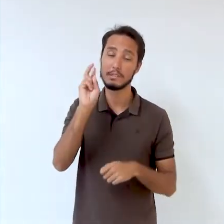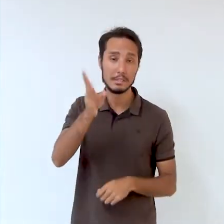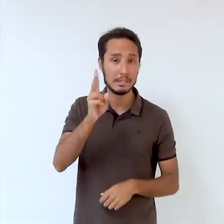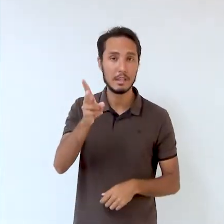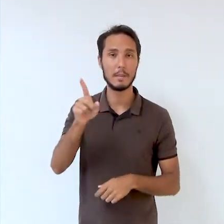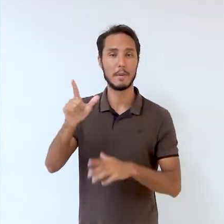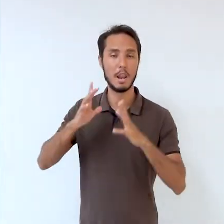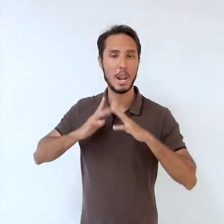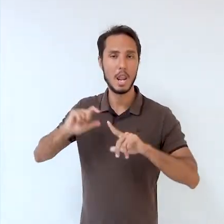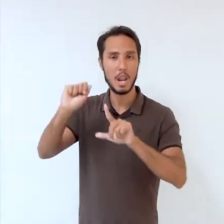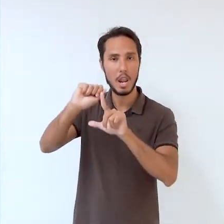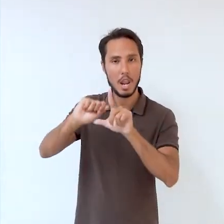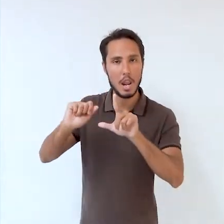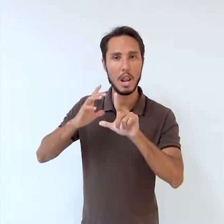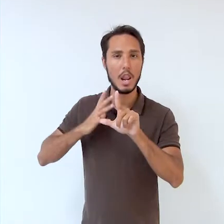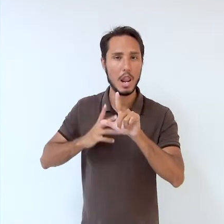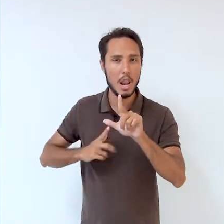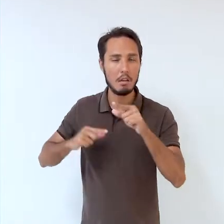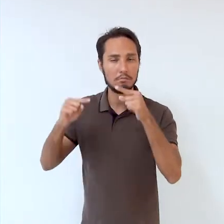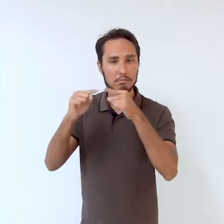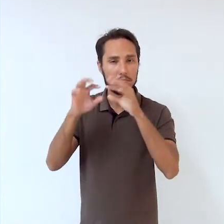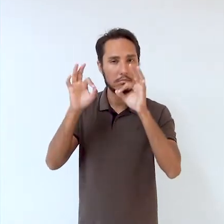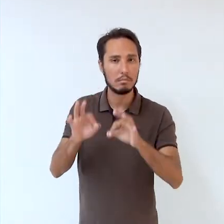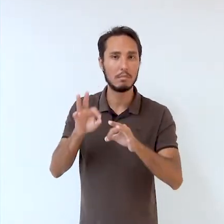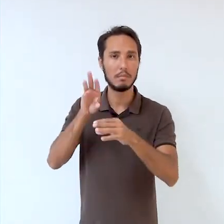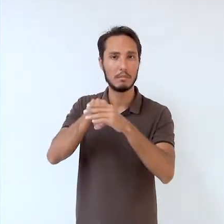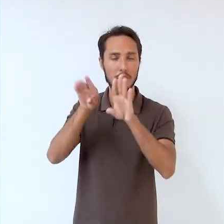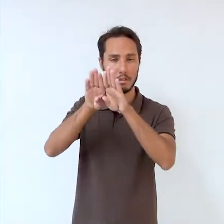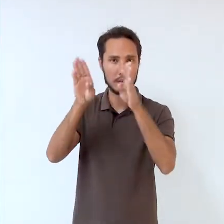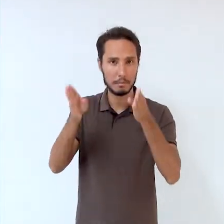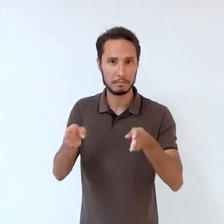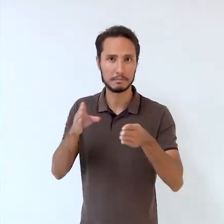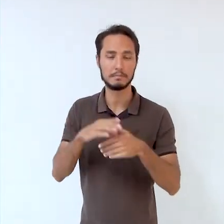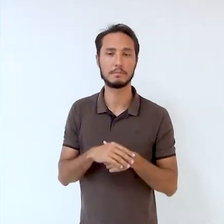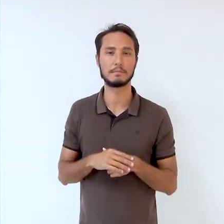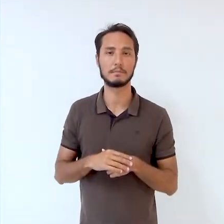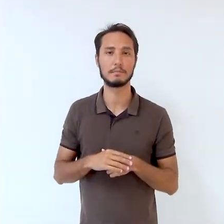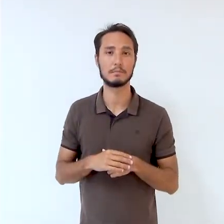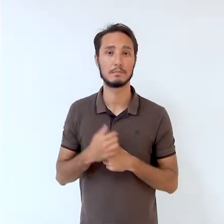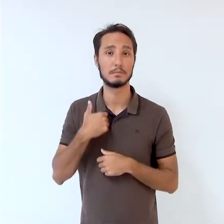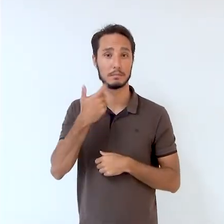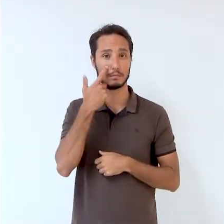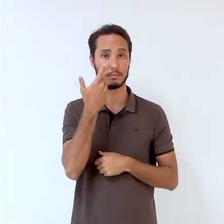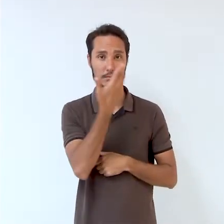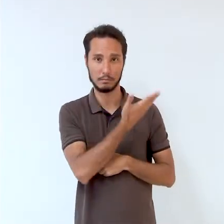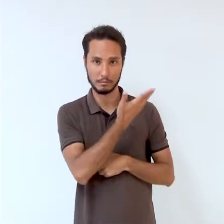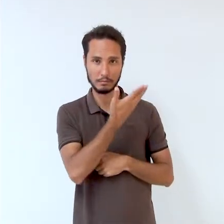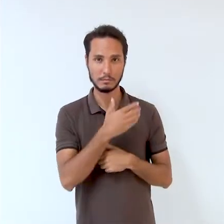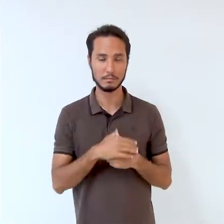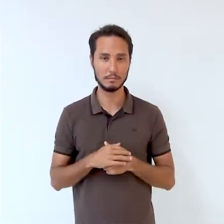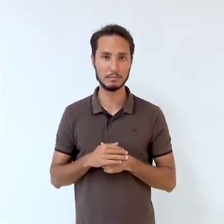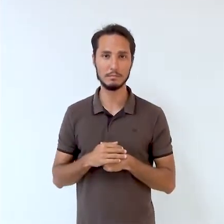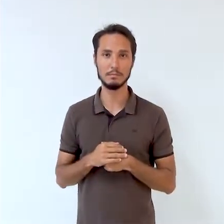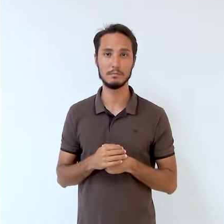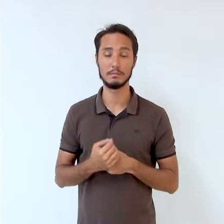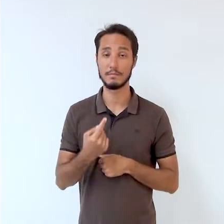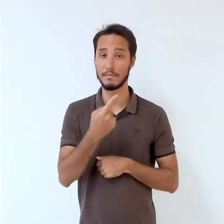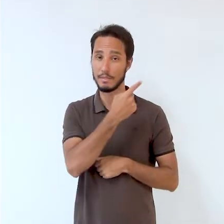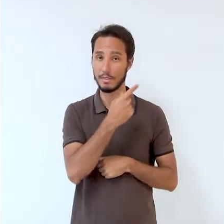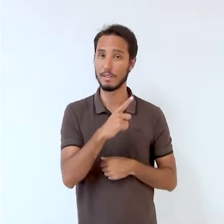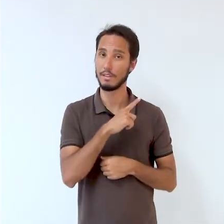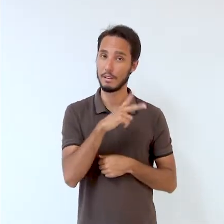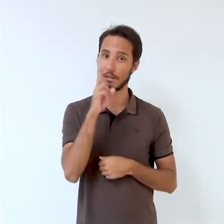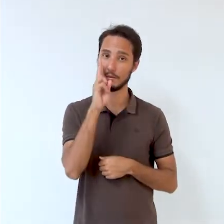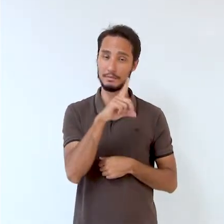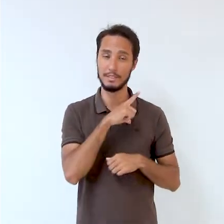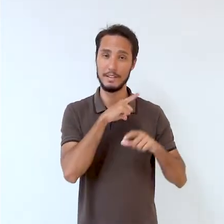devemos sempre limpar corretamente dentro do gabinete. Olha essa figura.